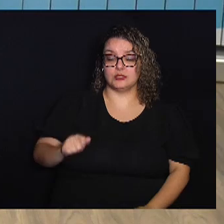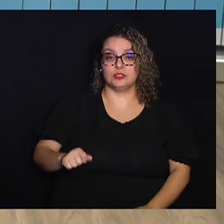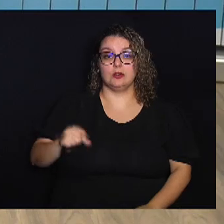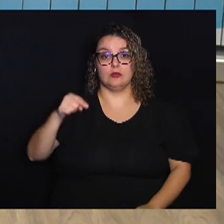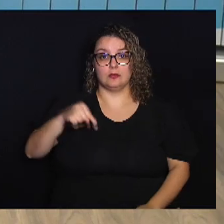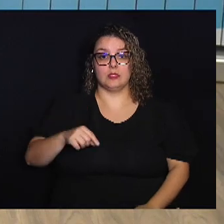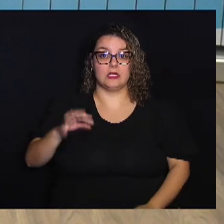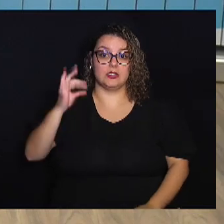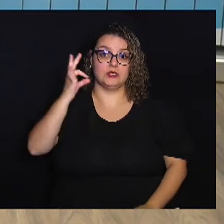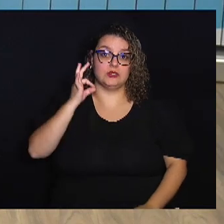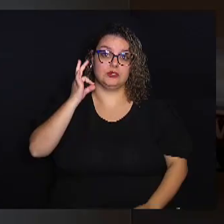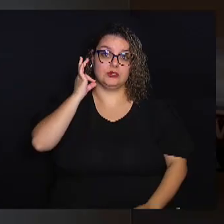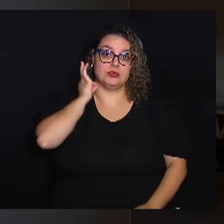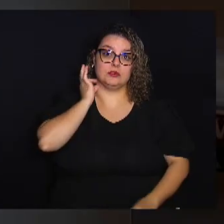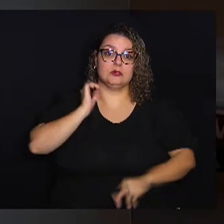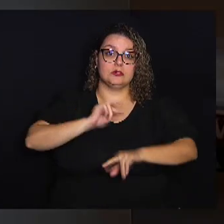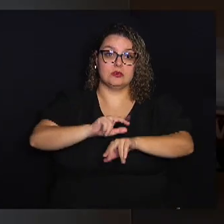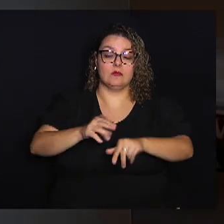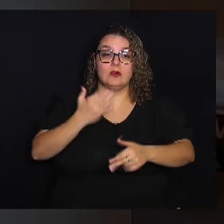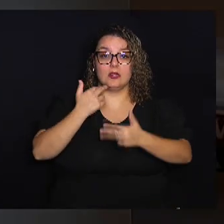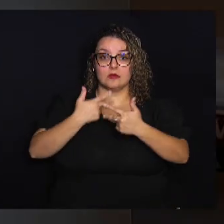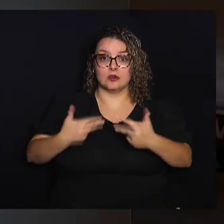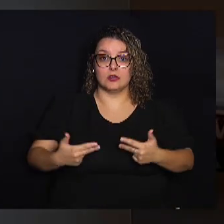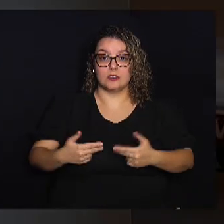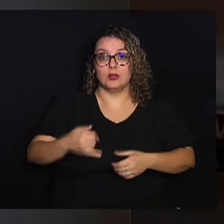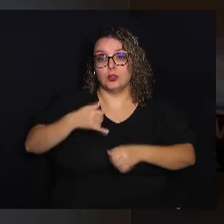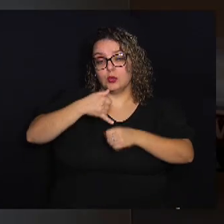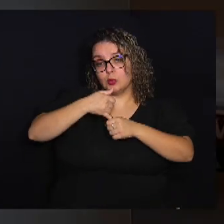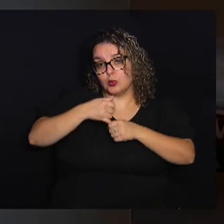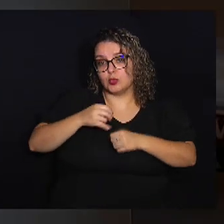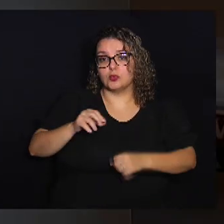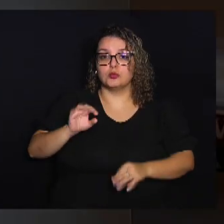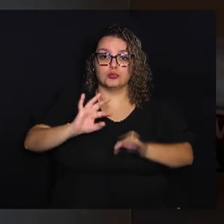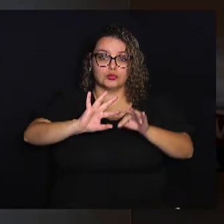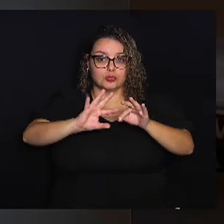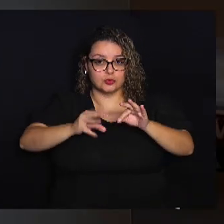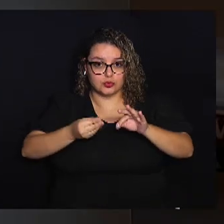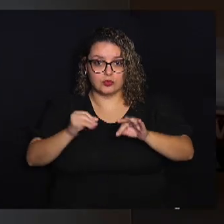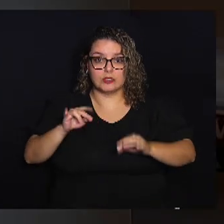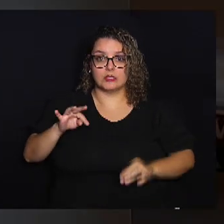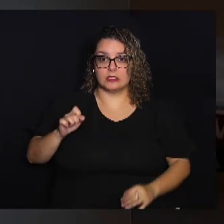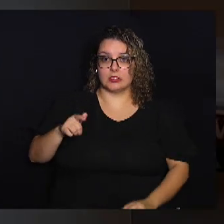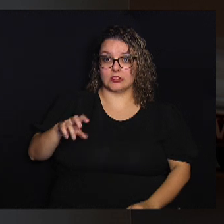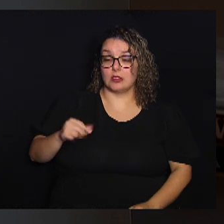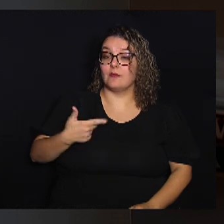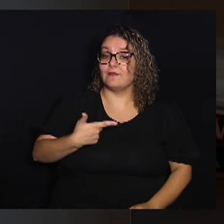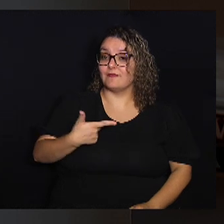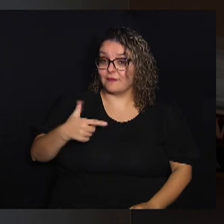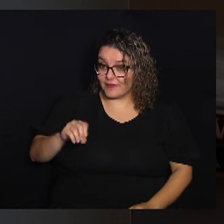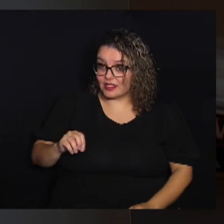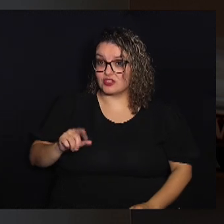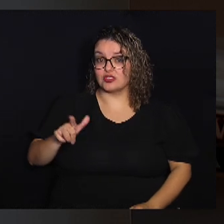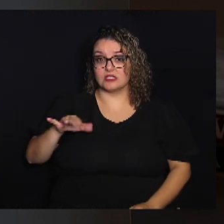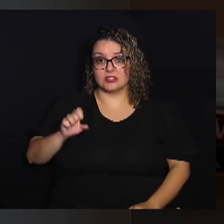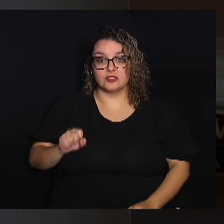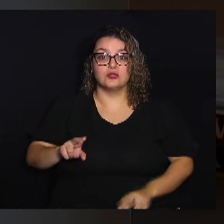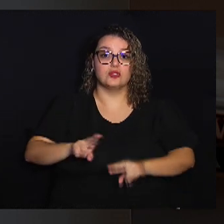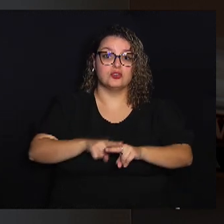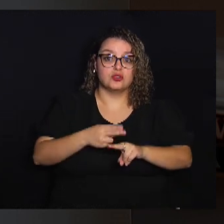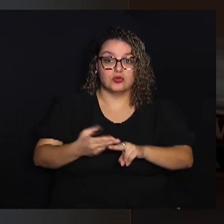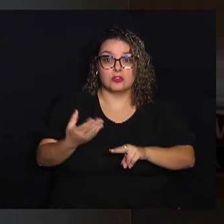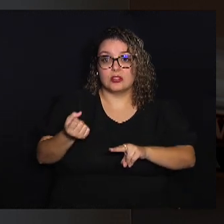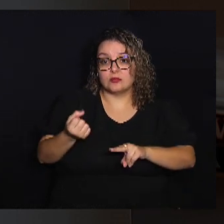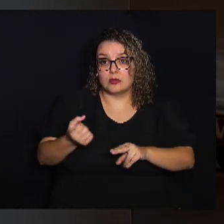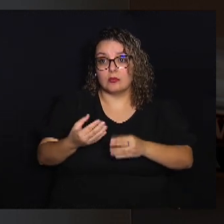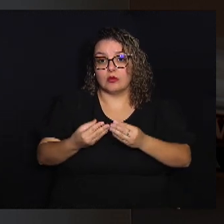este bingo, né, são muitos alimentos, tem suco de uva integral, eles precisam de 20 litros, chocolate branco para derreter,